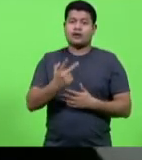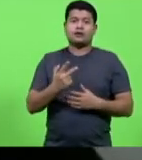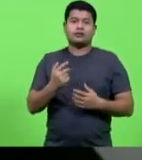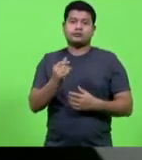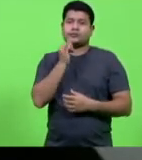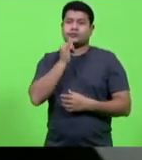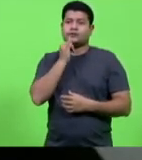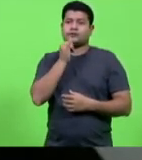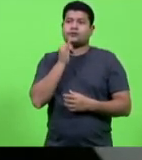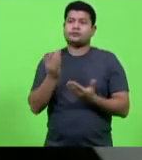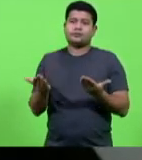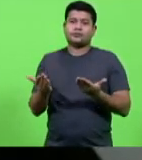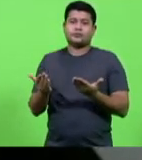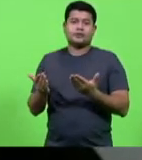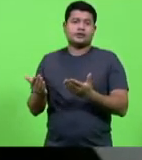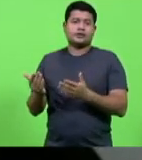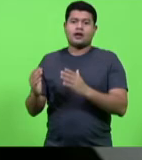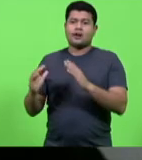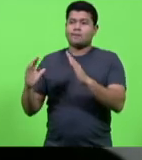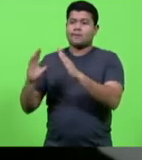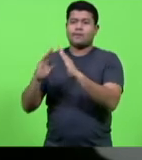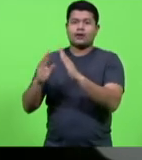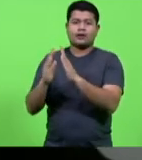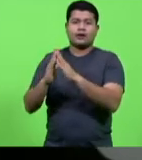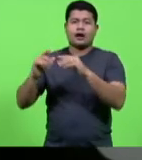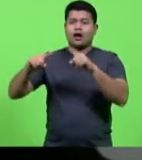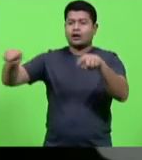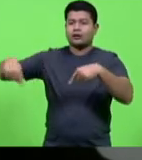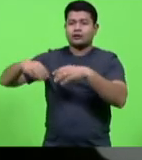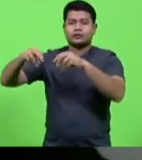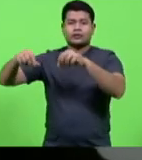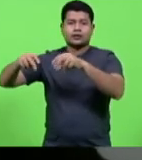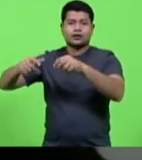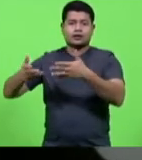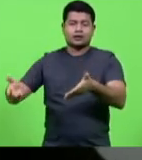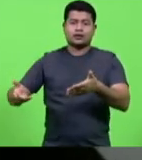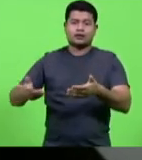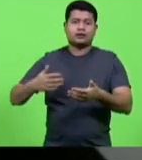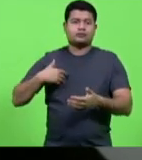que é alugado como garantia real. E aí a gente não prestigia essas pessoas?